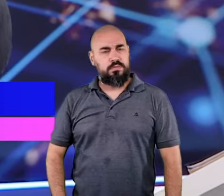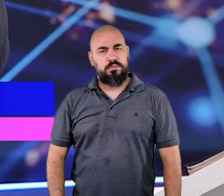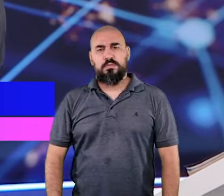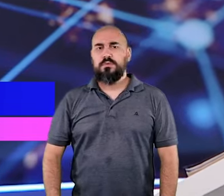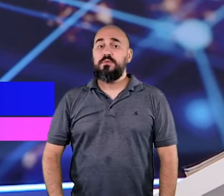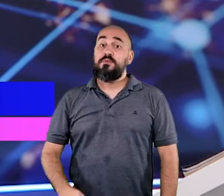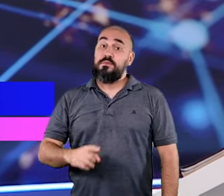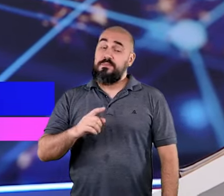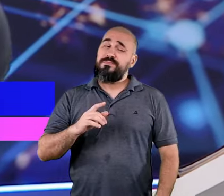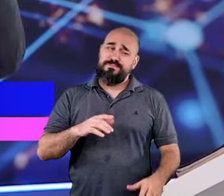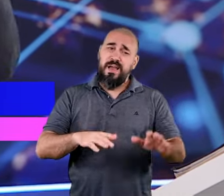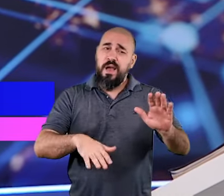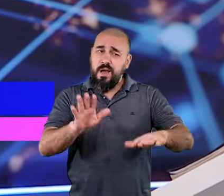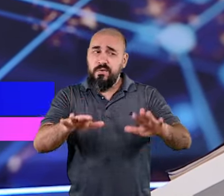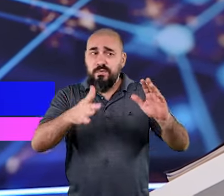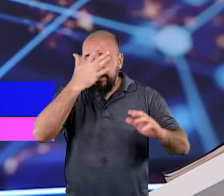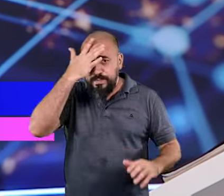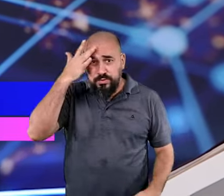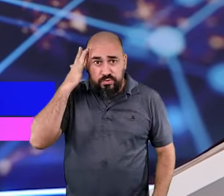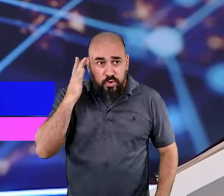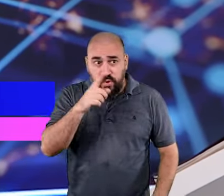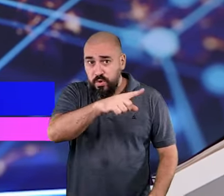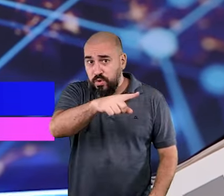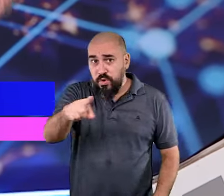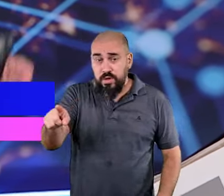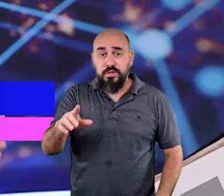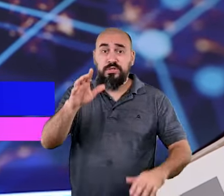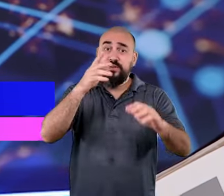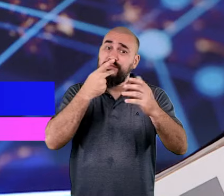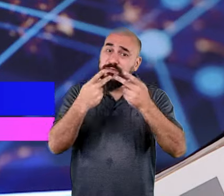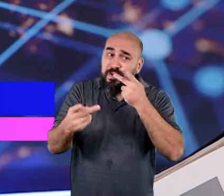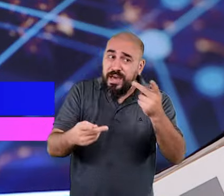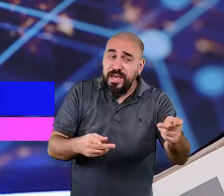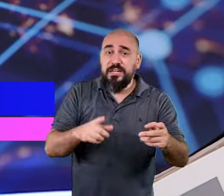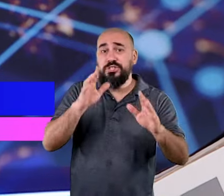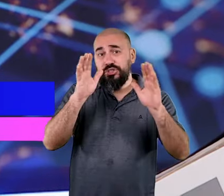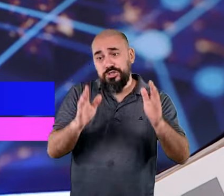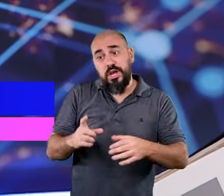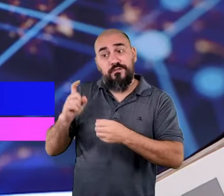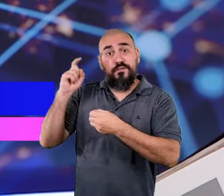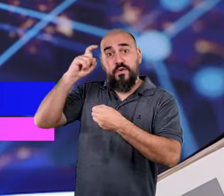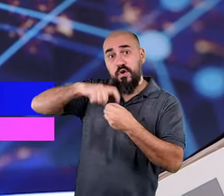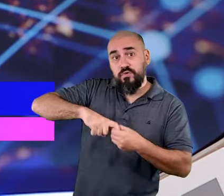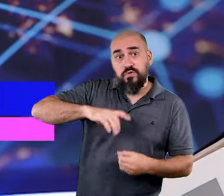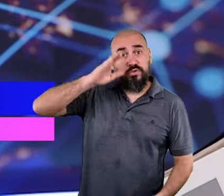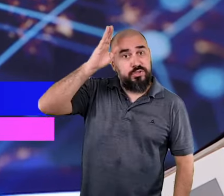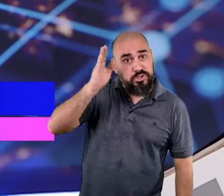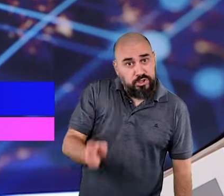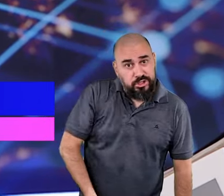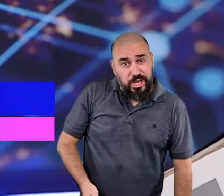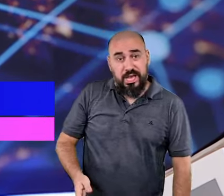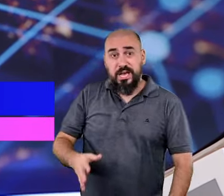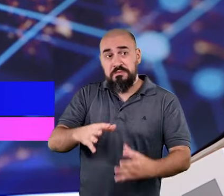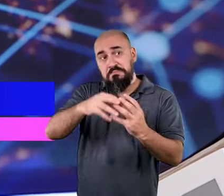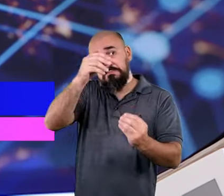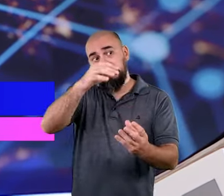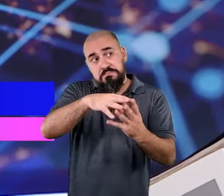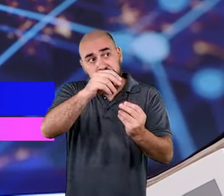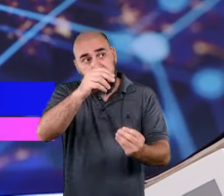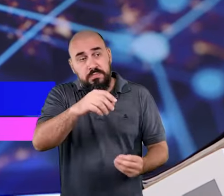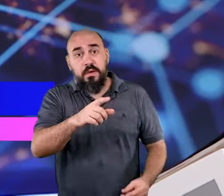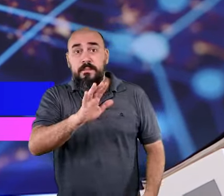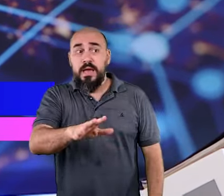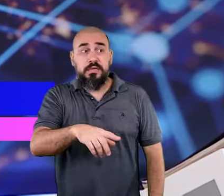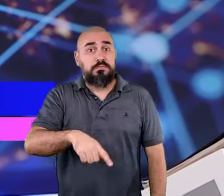que secretamente Jesus já voltou espiritualmente à terra, e aqueles que são espirituais